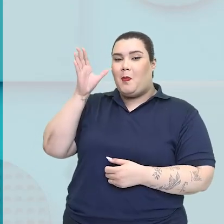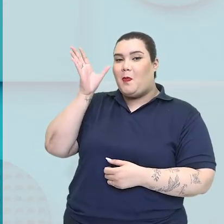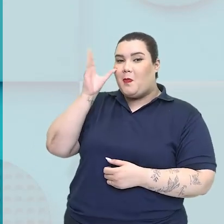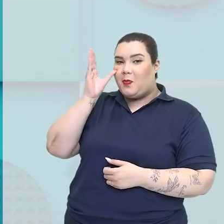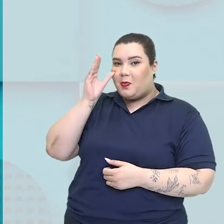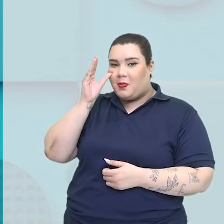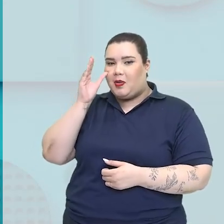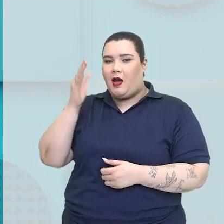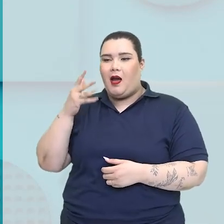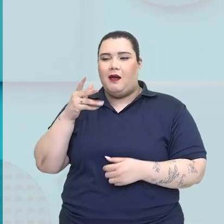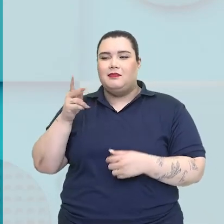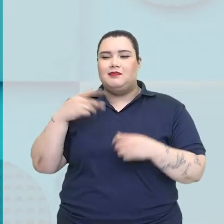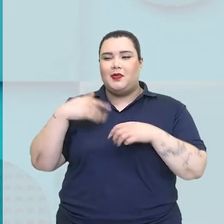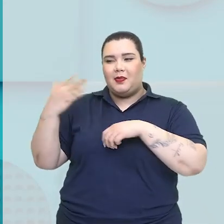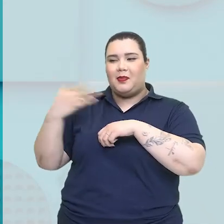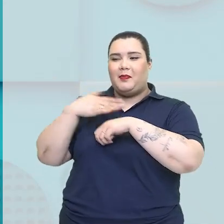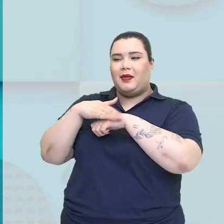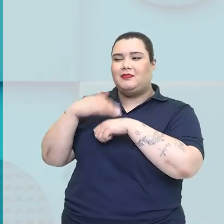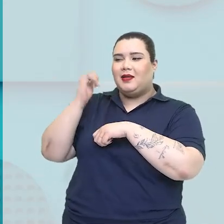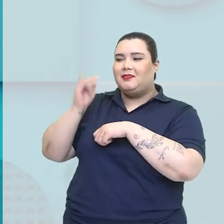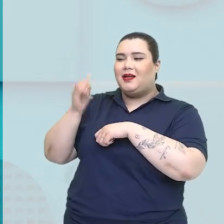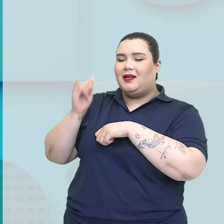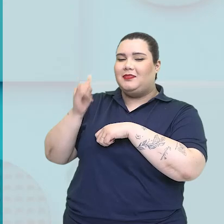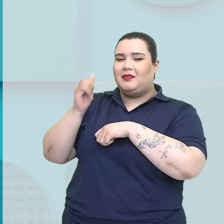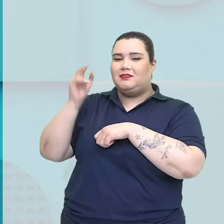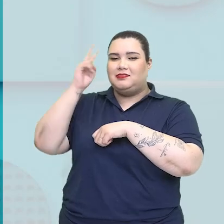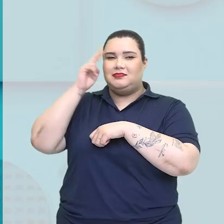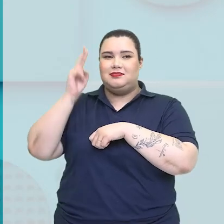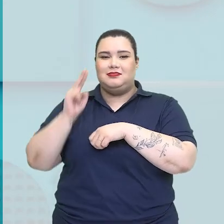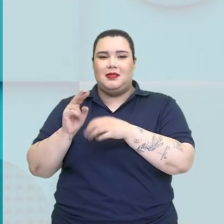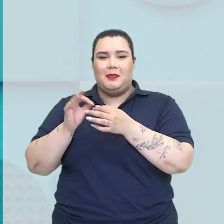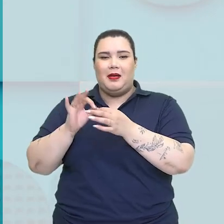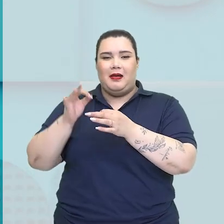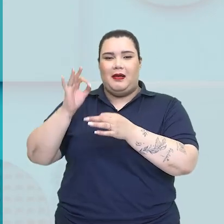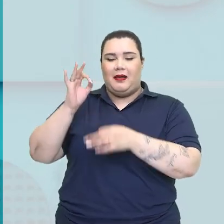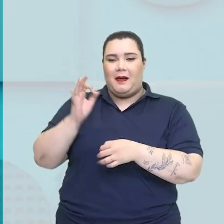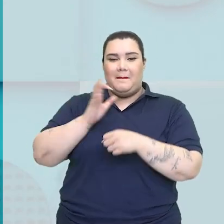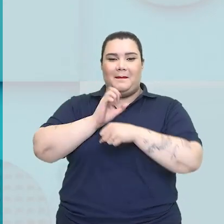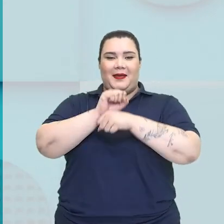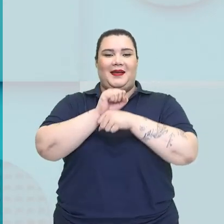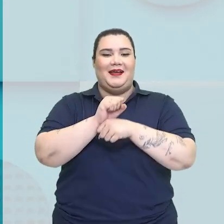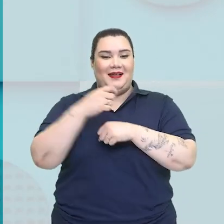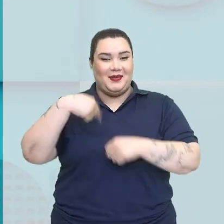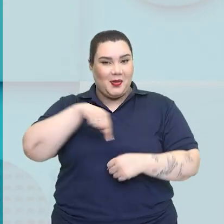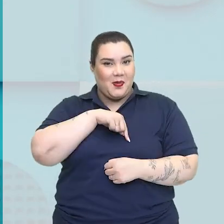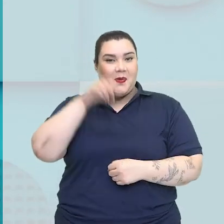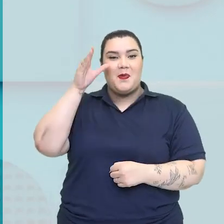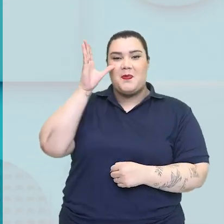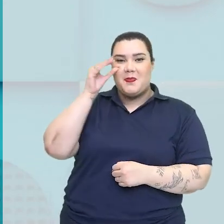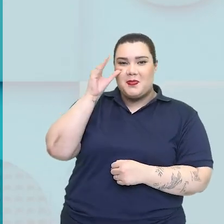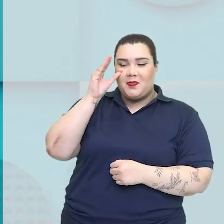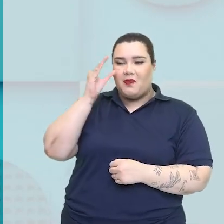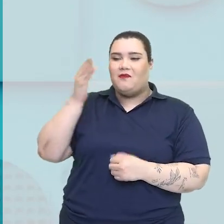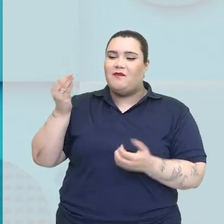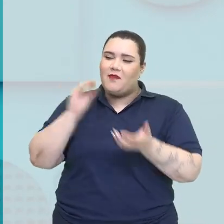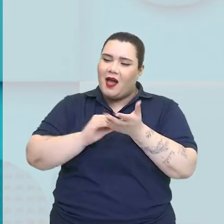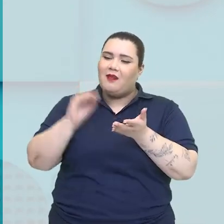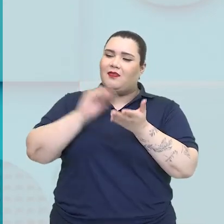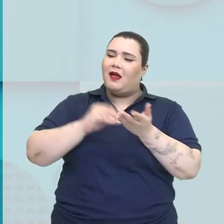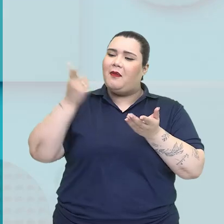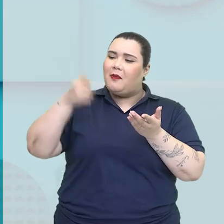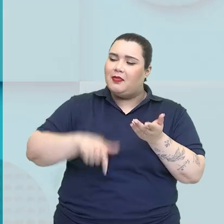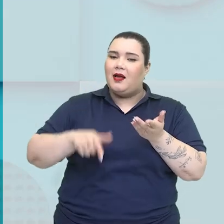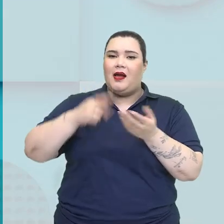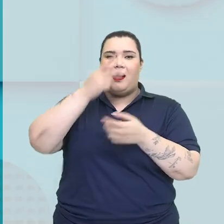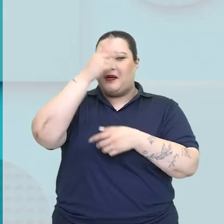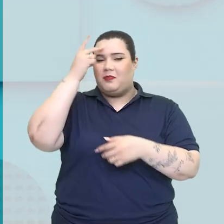E para. Não, gente, conta toda a história, a gente fica insistindo, né, porque a gente é curioso. Mas a pessoa não